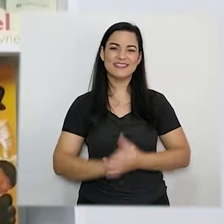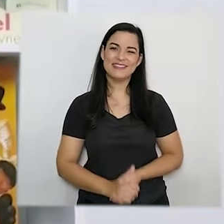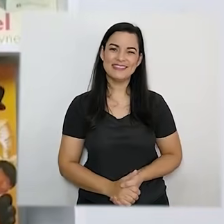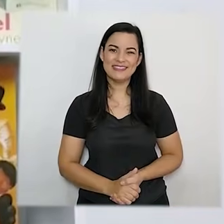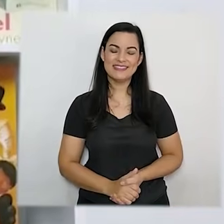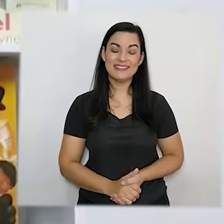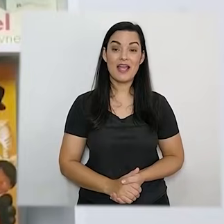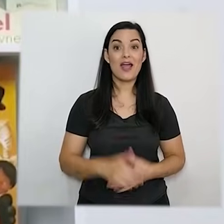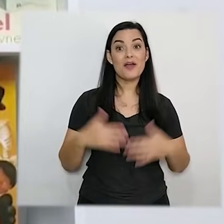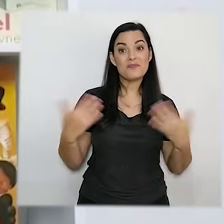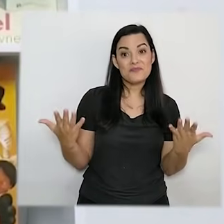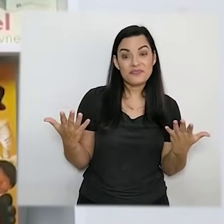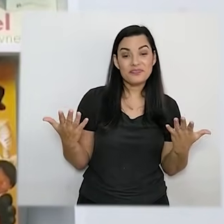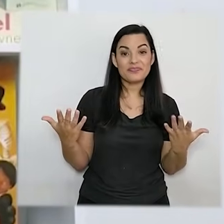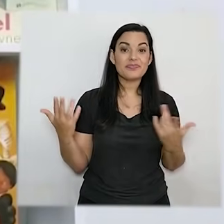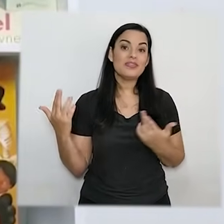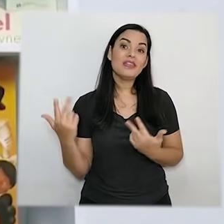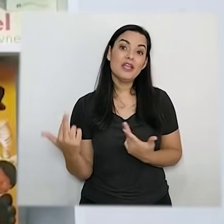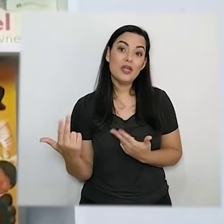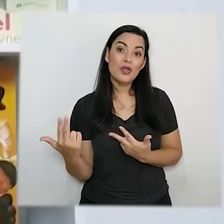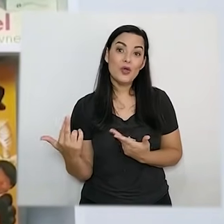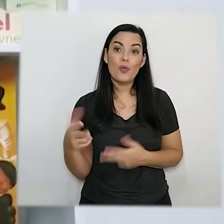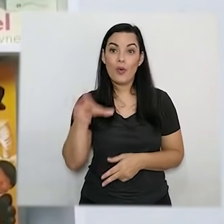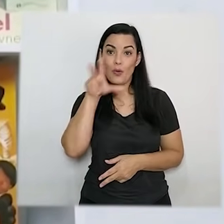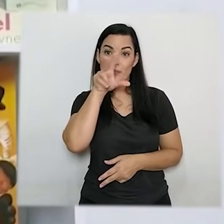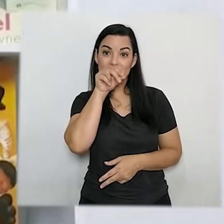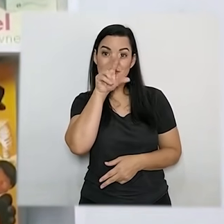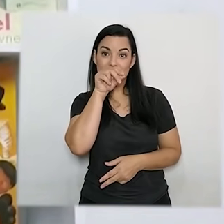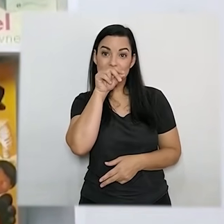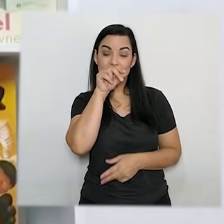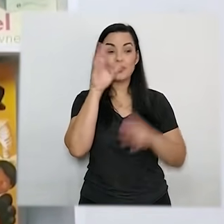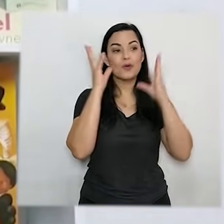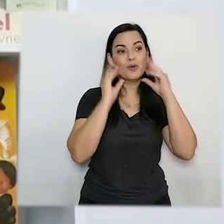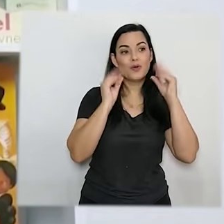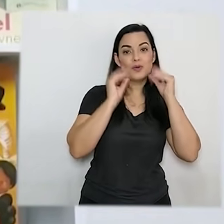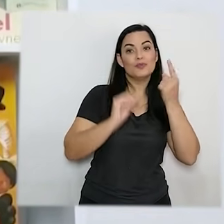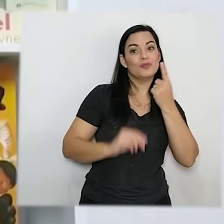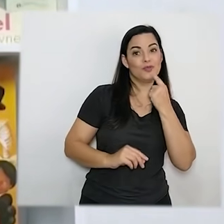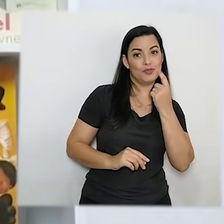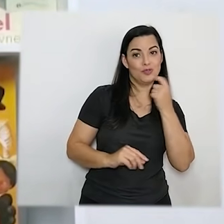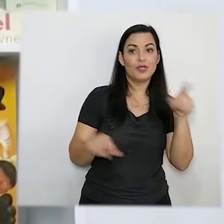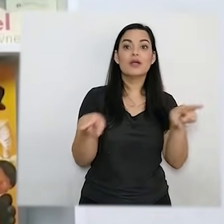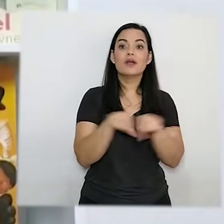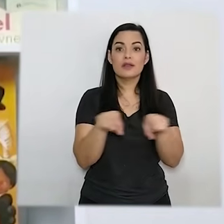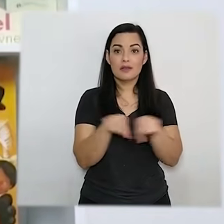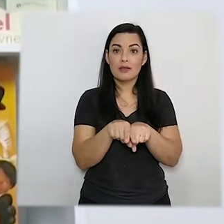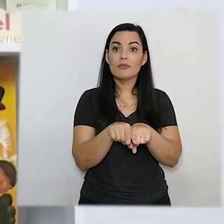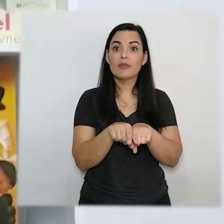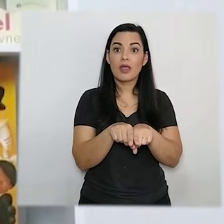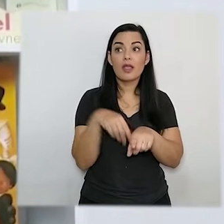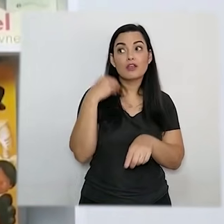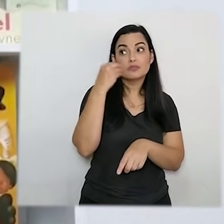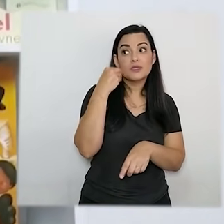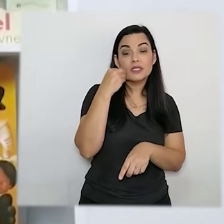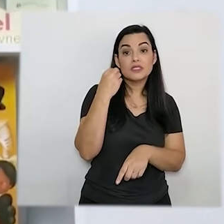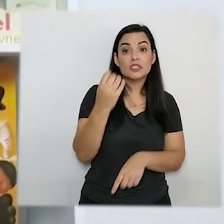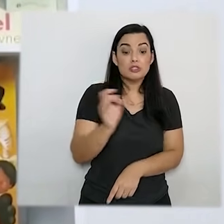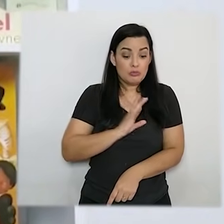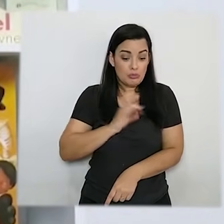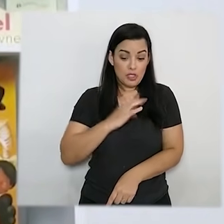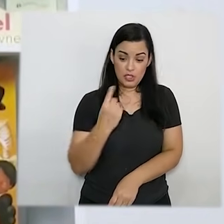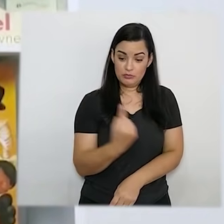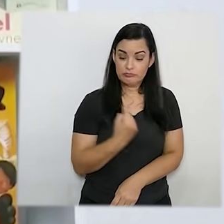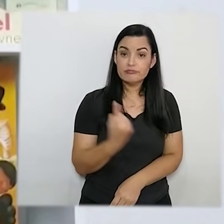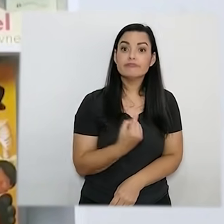Bom, crianças, assim como o patinho feio, o medonho também vivenciou experiências de medo e solidão, assim como nós também,